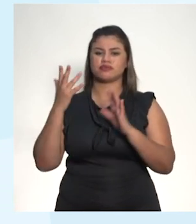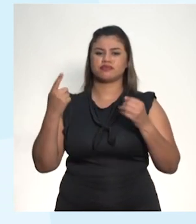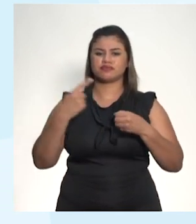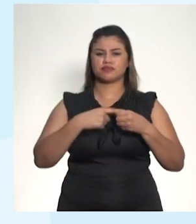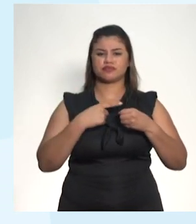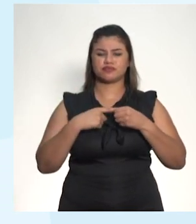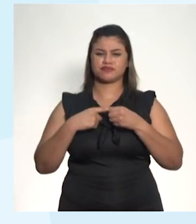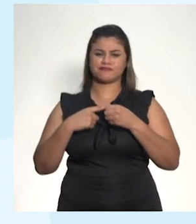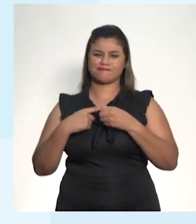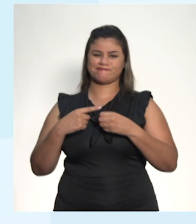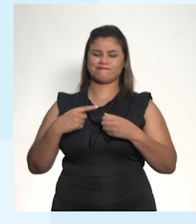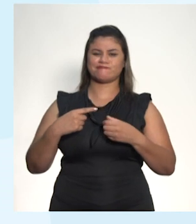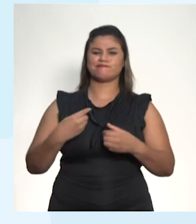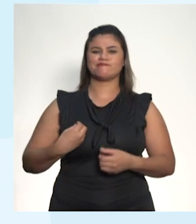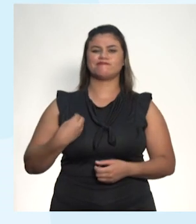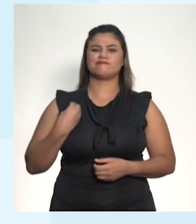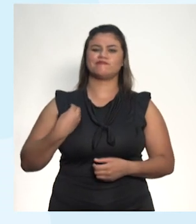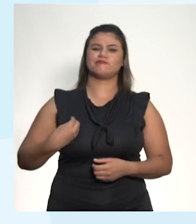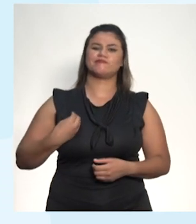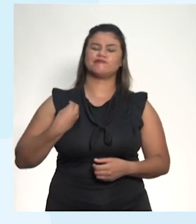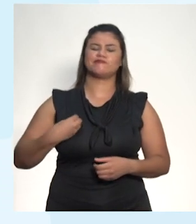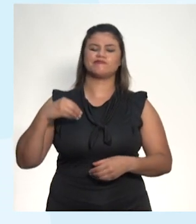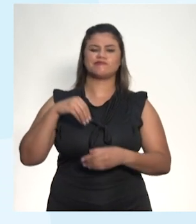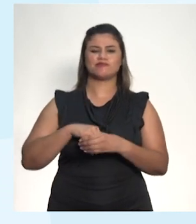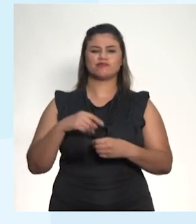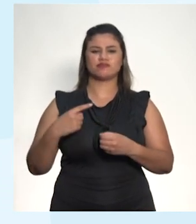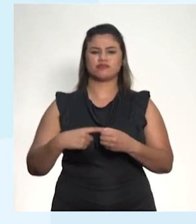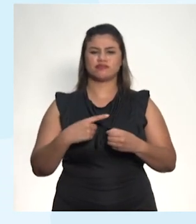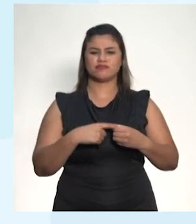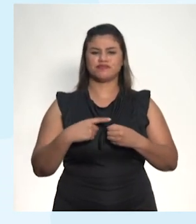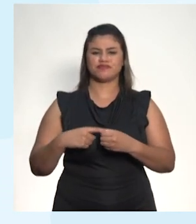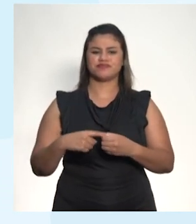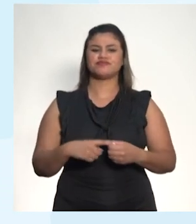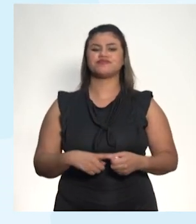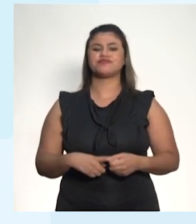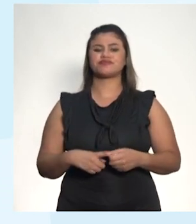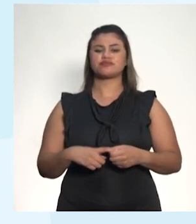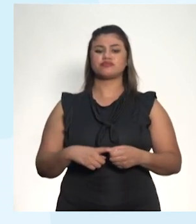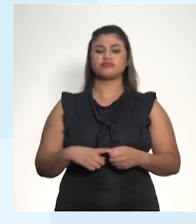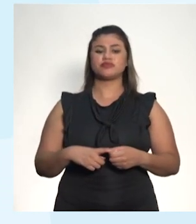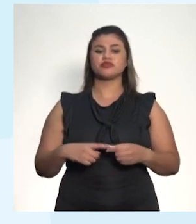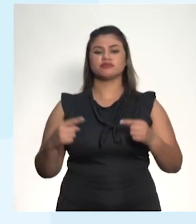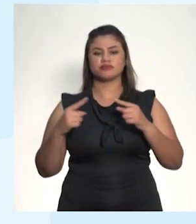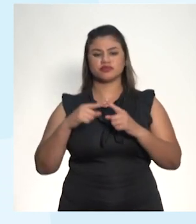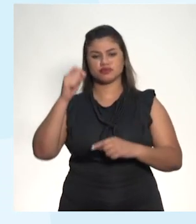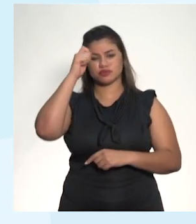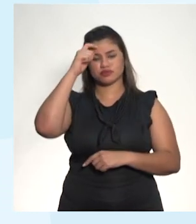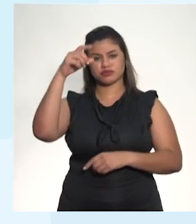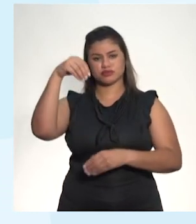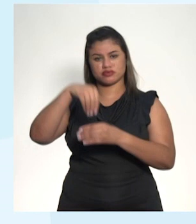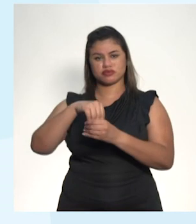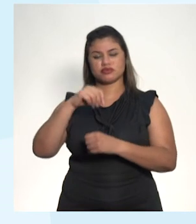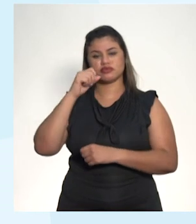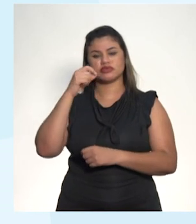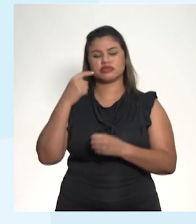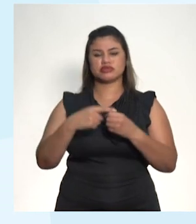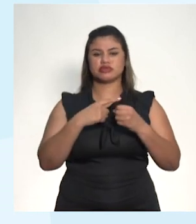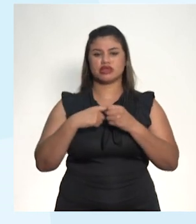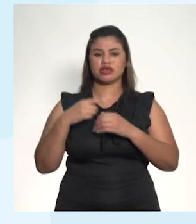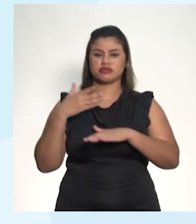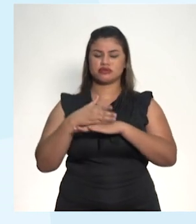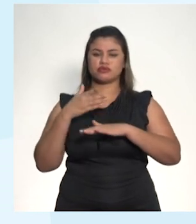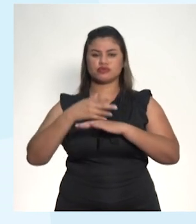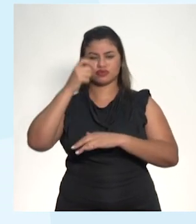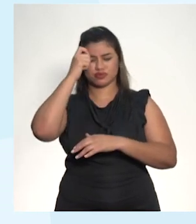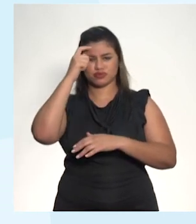tenta trazer melhores condições de vida dentro da cidade. A ocupação cultural da cidade, para que justamente todo o acesso à cultura e ao lazer não esteja